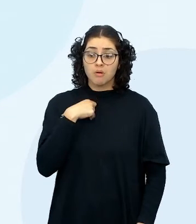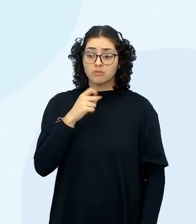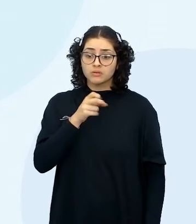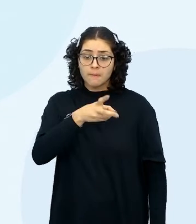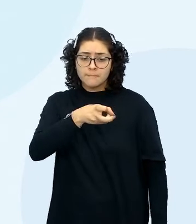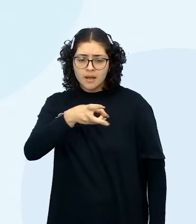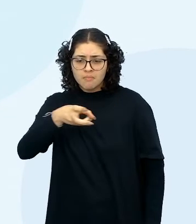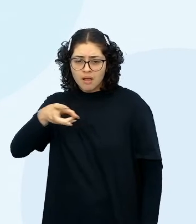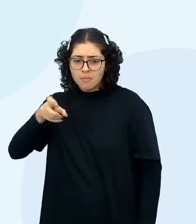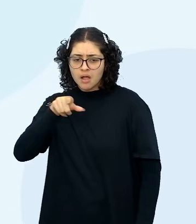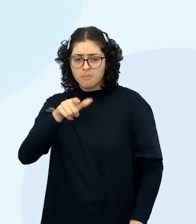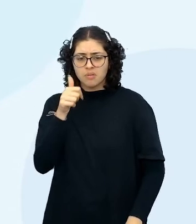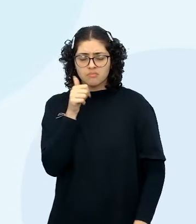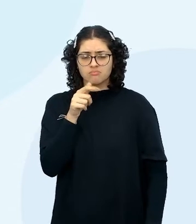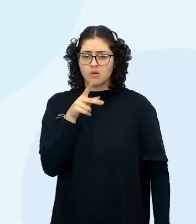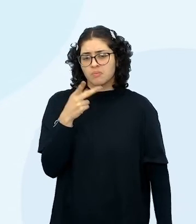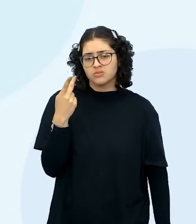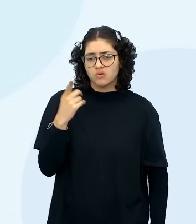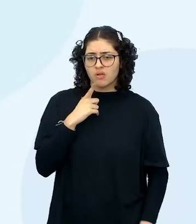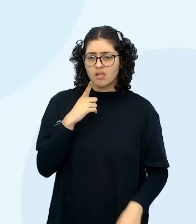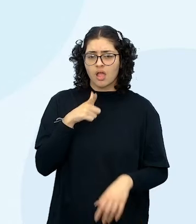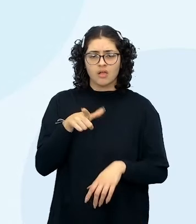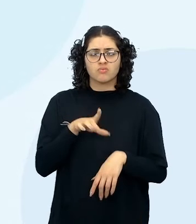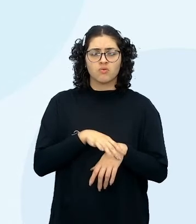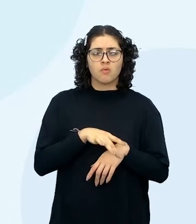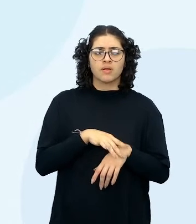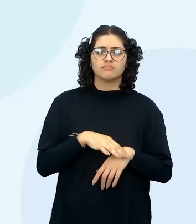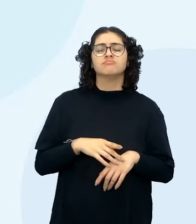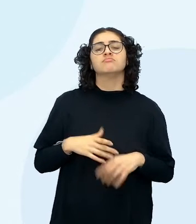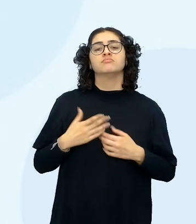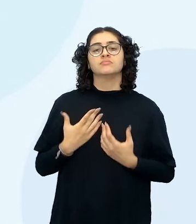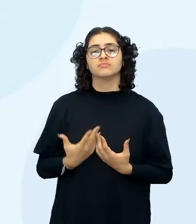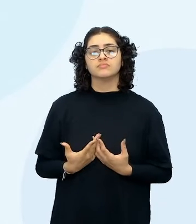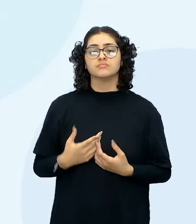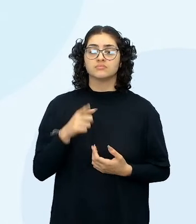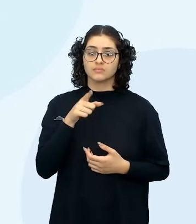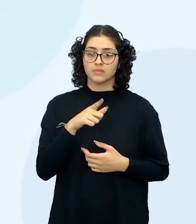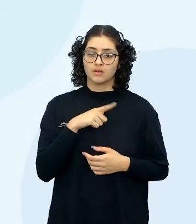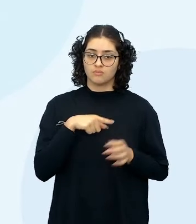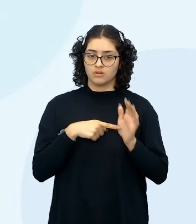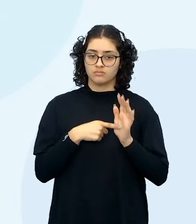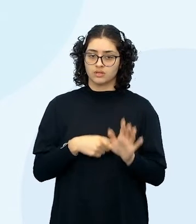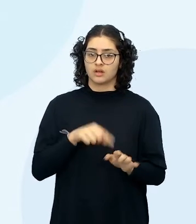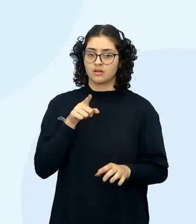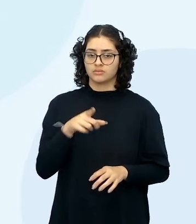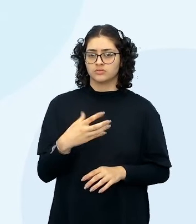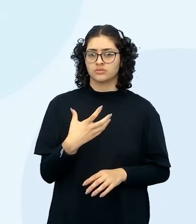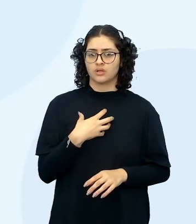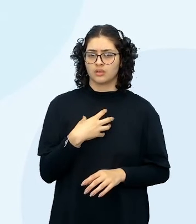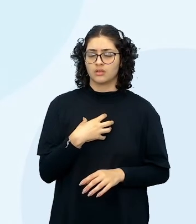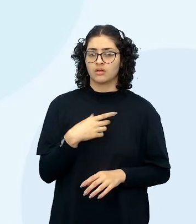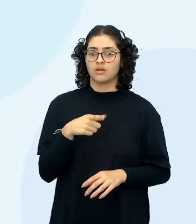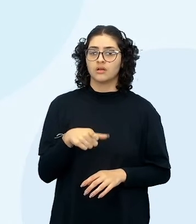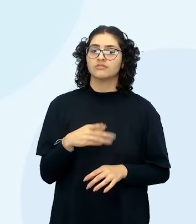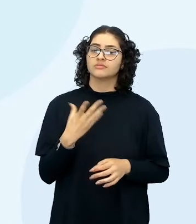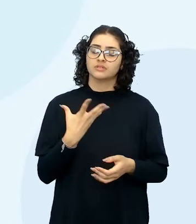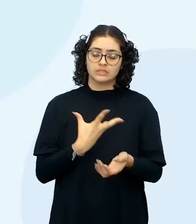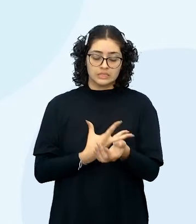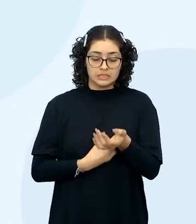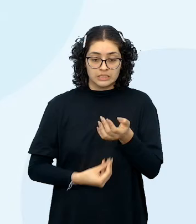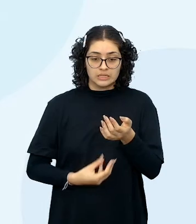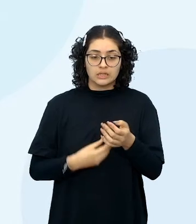identificar que uma pessoa então é hemofílica? Os sintomas estão aparecendo aí para vocês, né? Então,